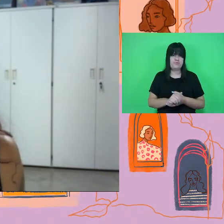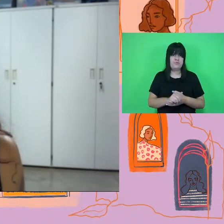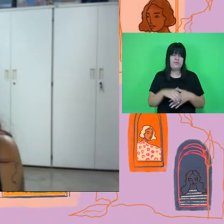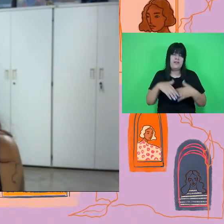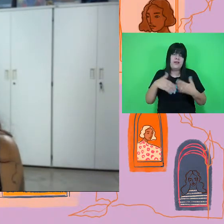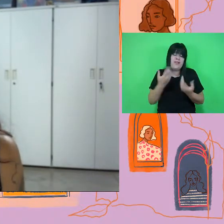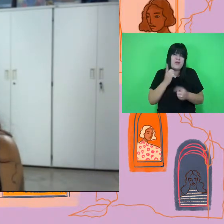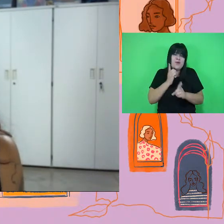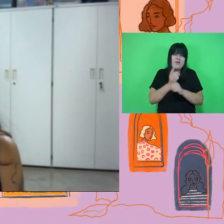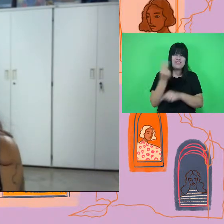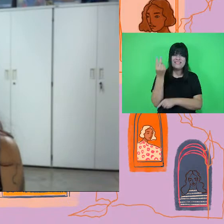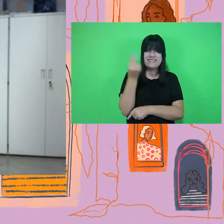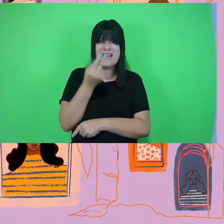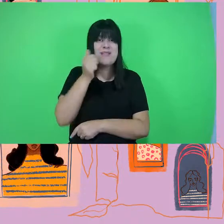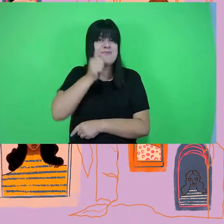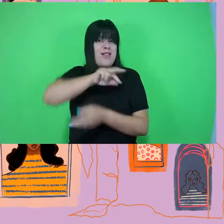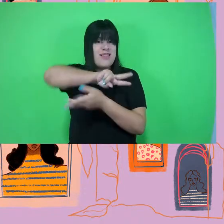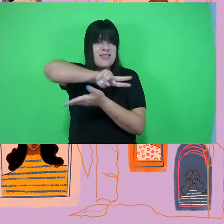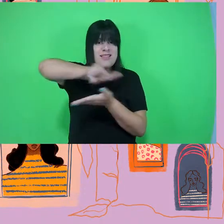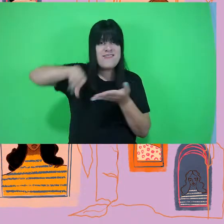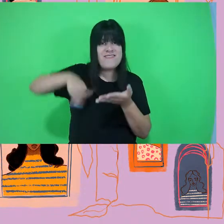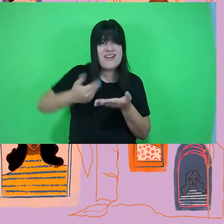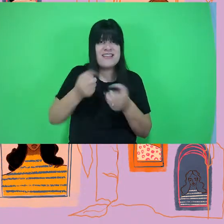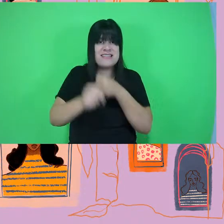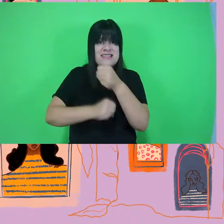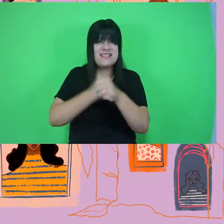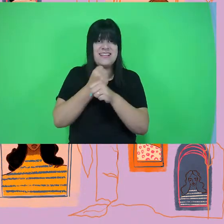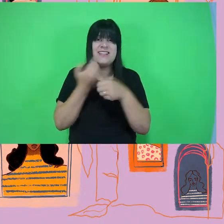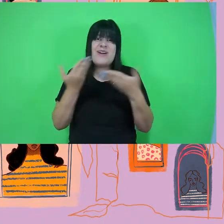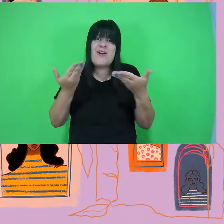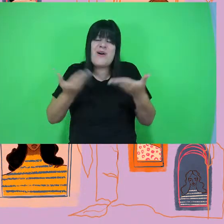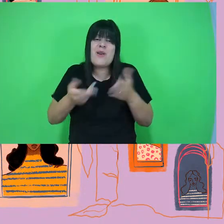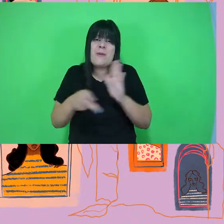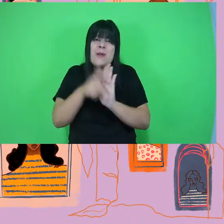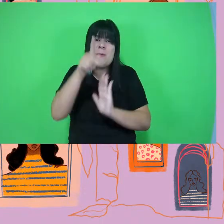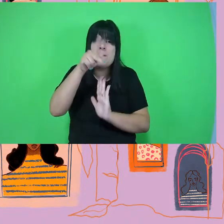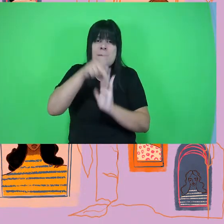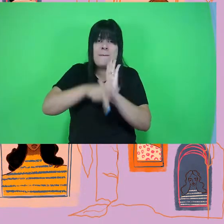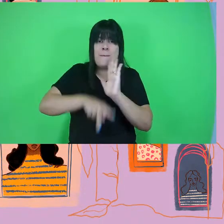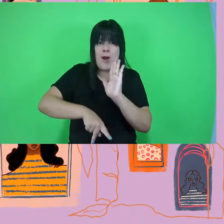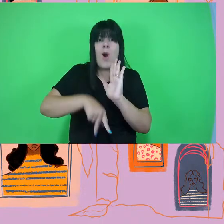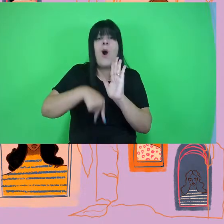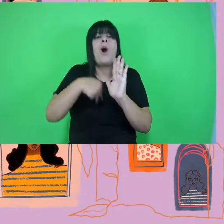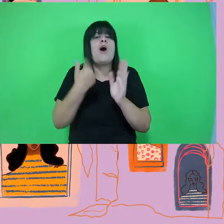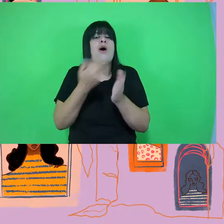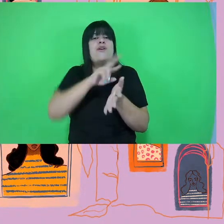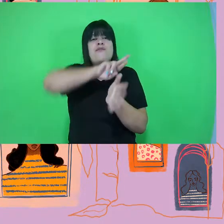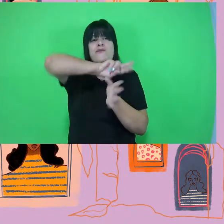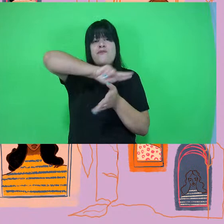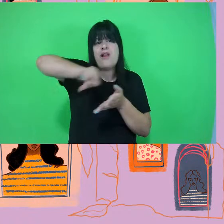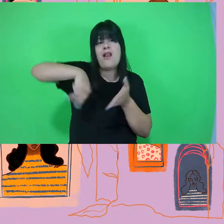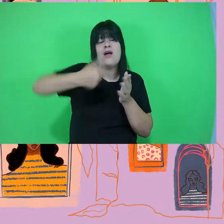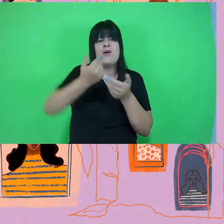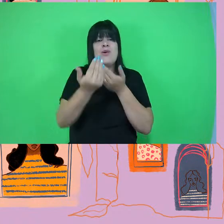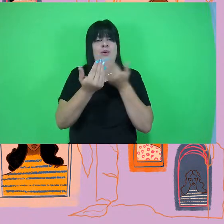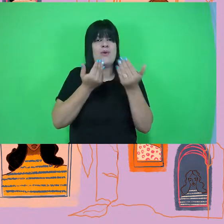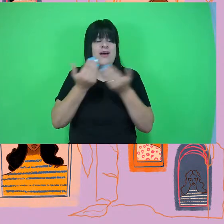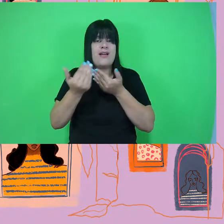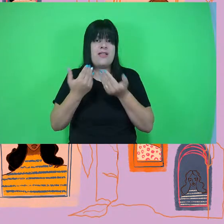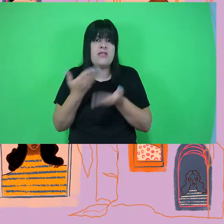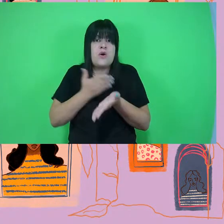segundo encontro de mulheres plurais deste ano, que faz parte do projeto Conversando sobre a Diversidade, iniciado